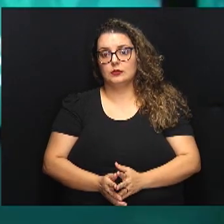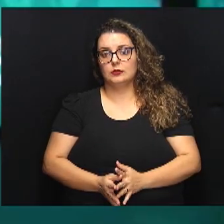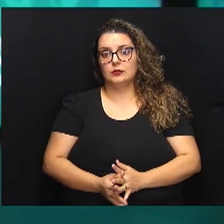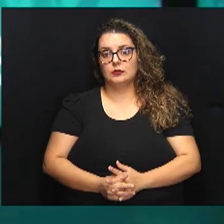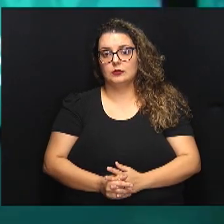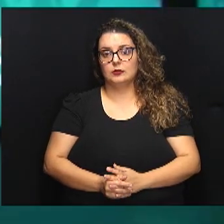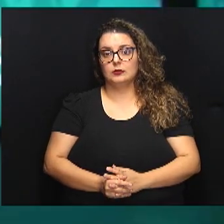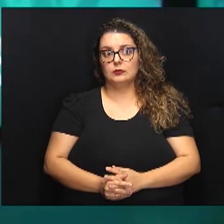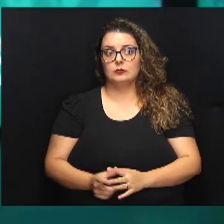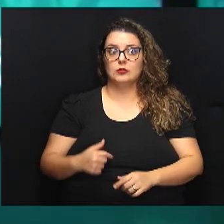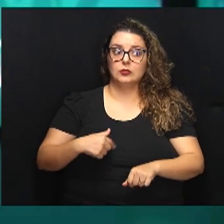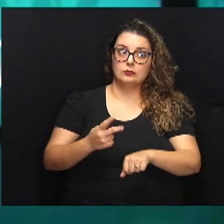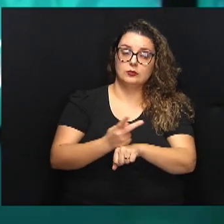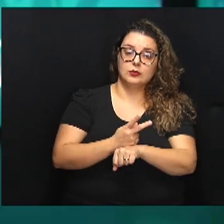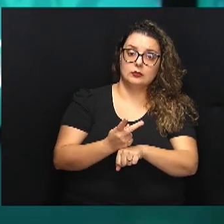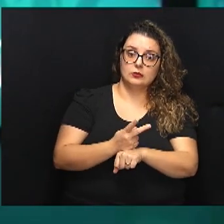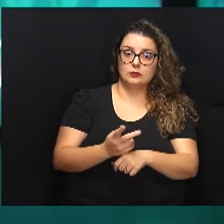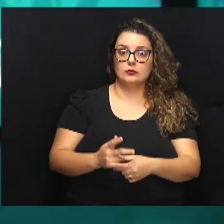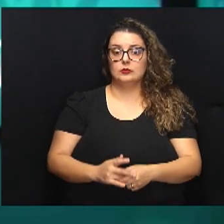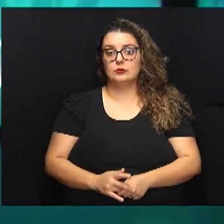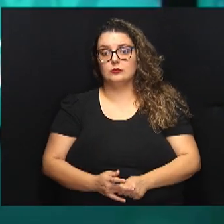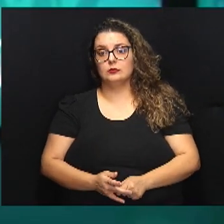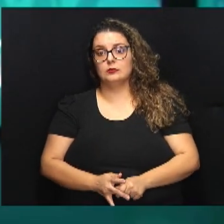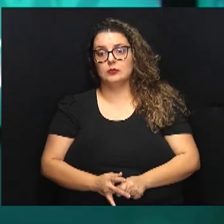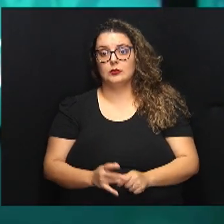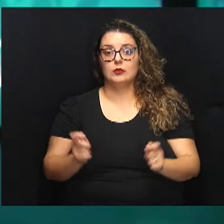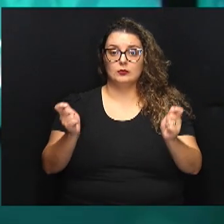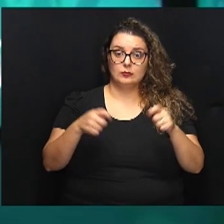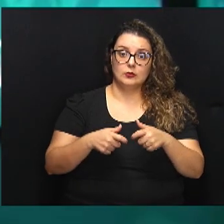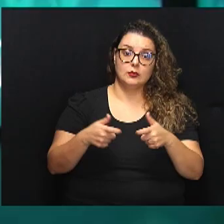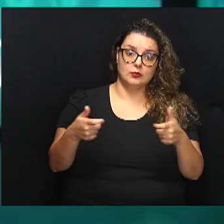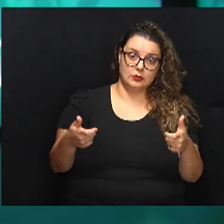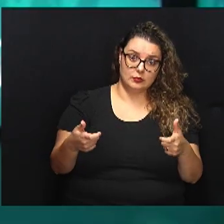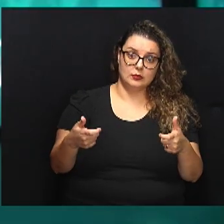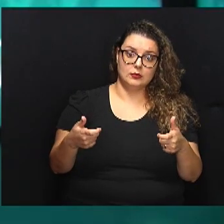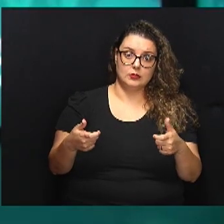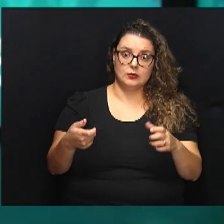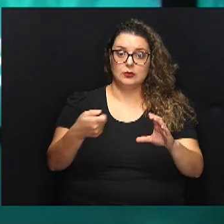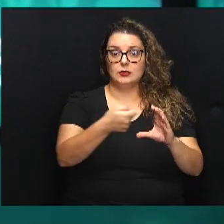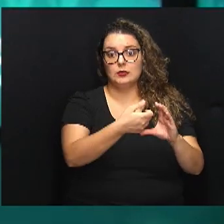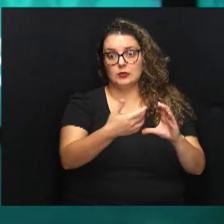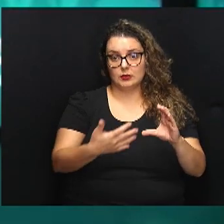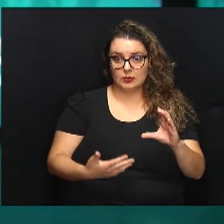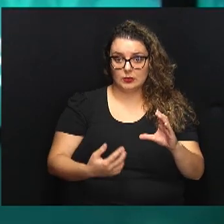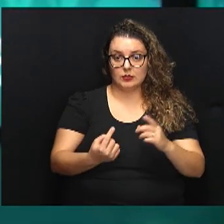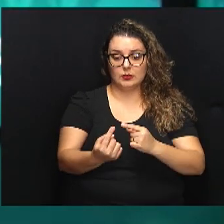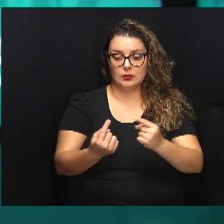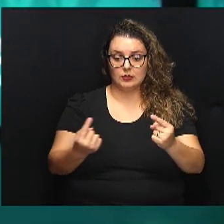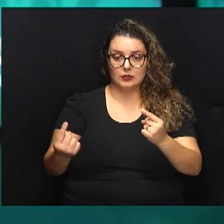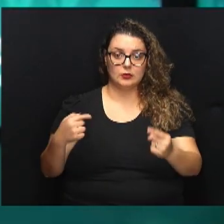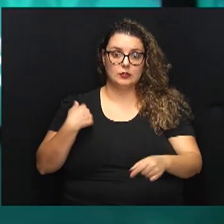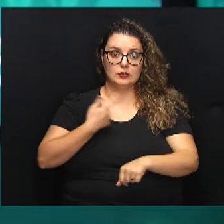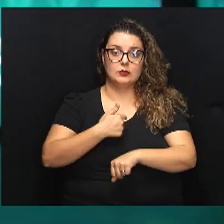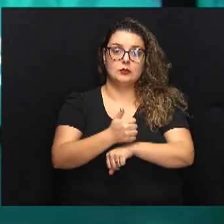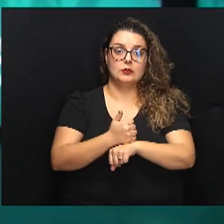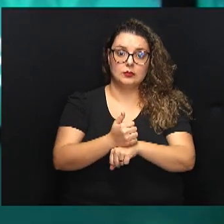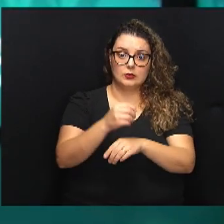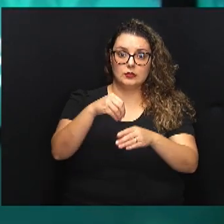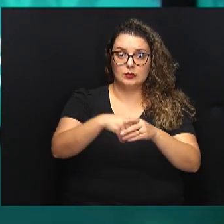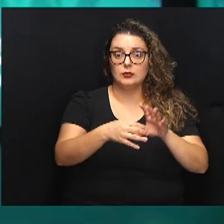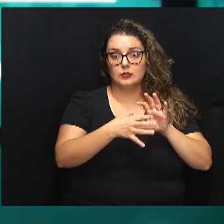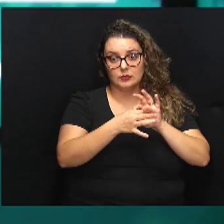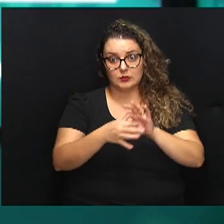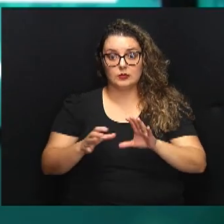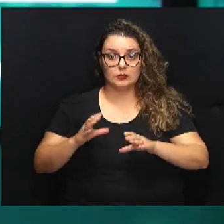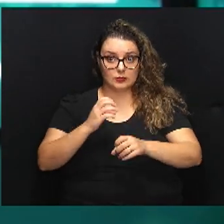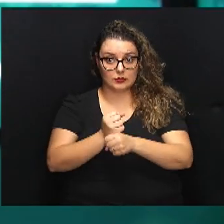Eu procuro potencializar ao máximo as características individuais dos nossos atletas dentro de um contexto